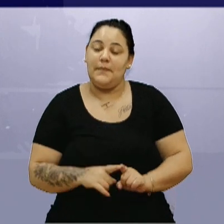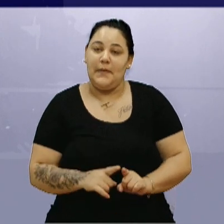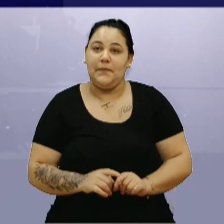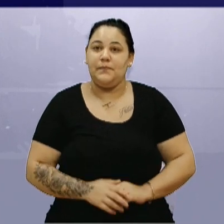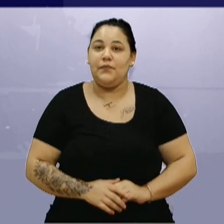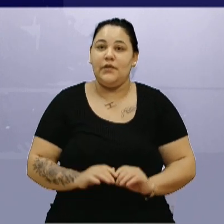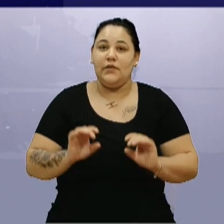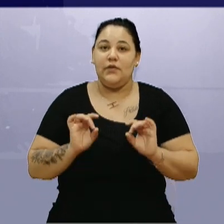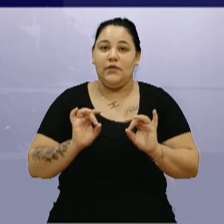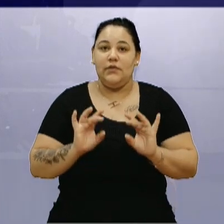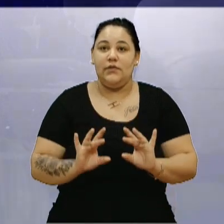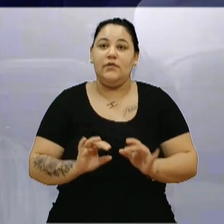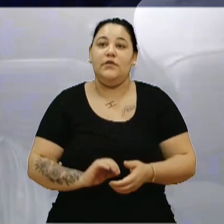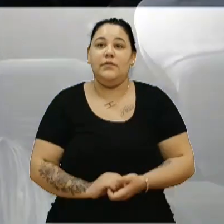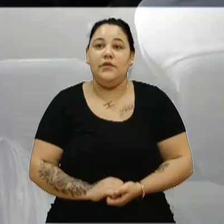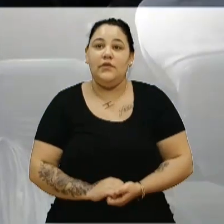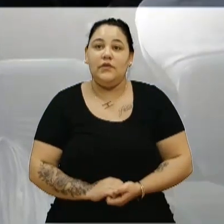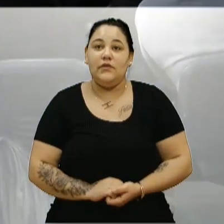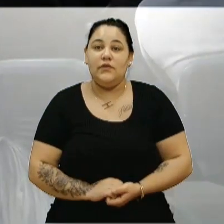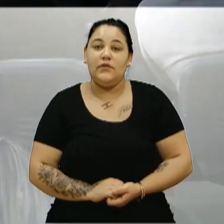Era isso.